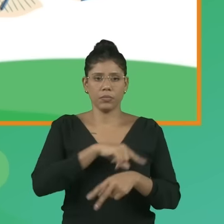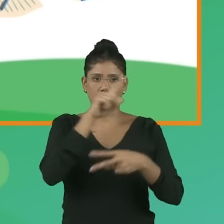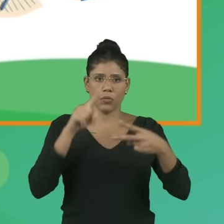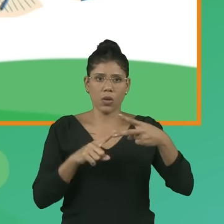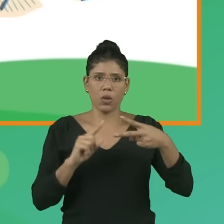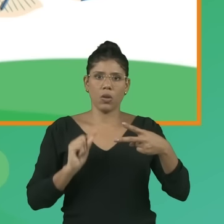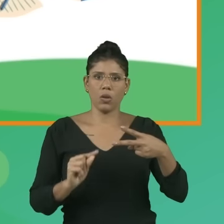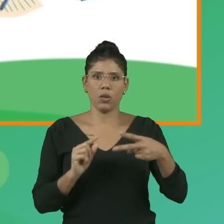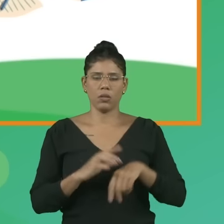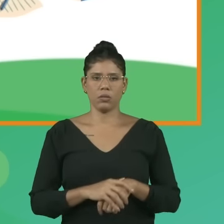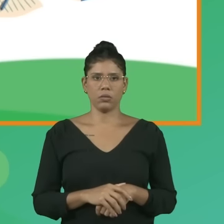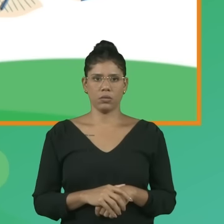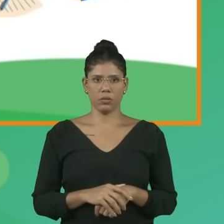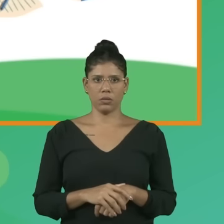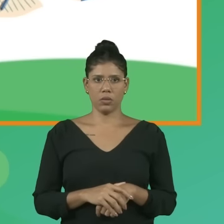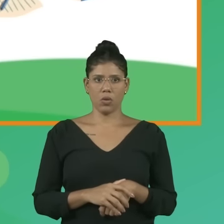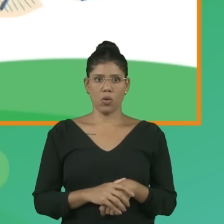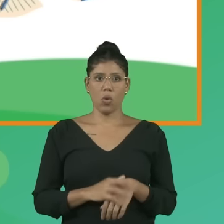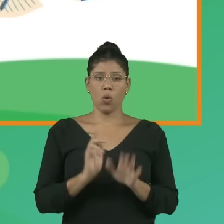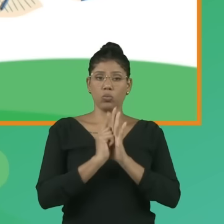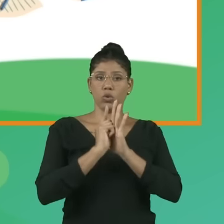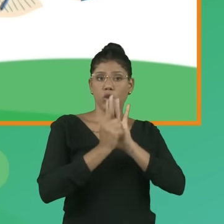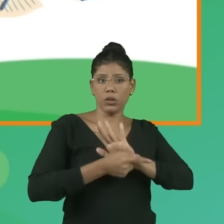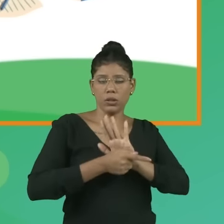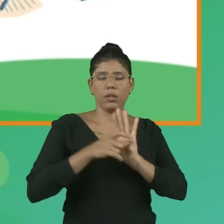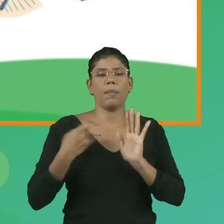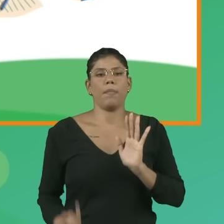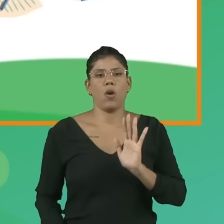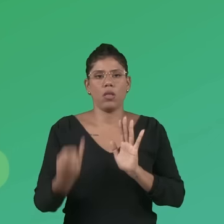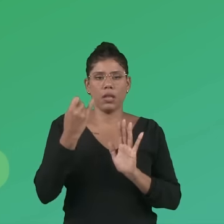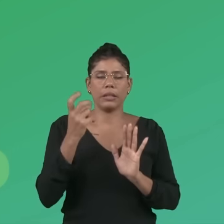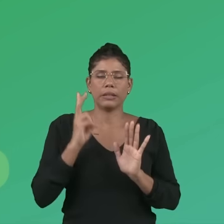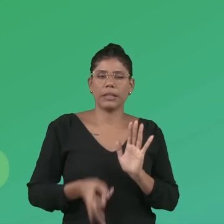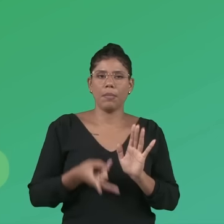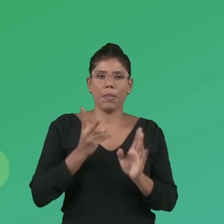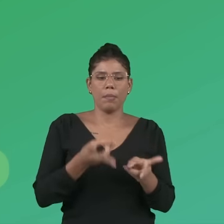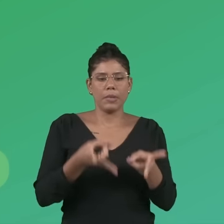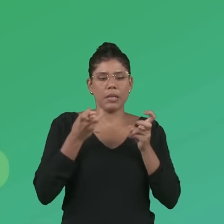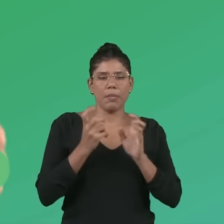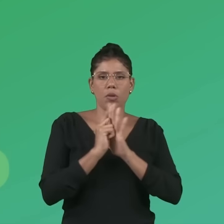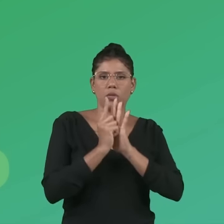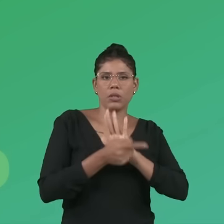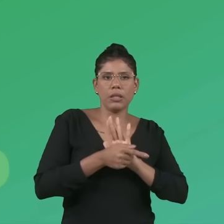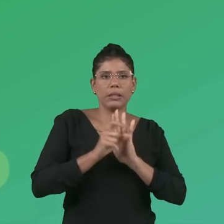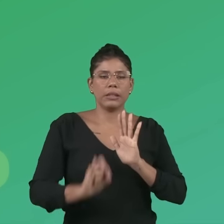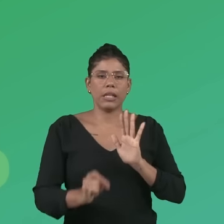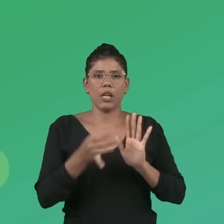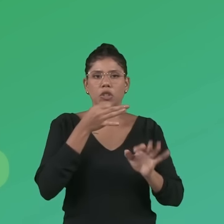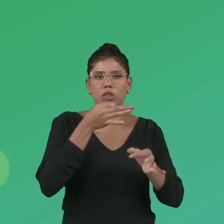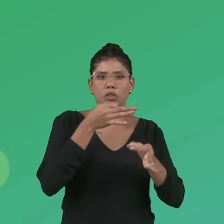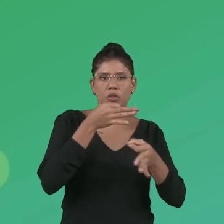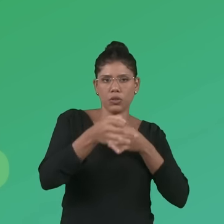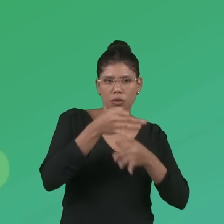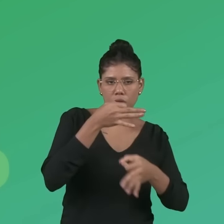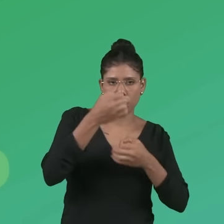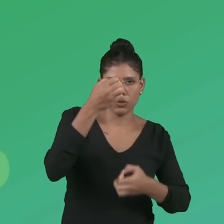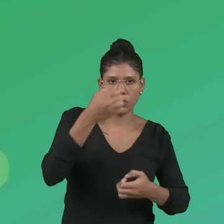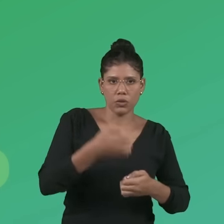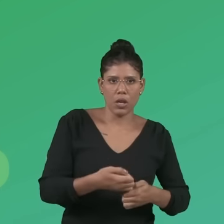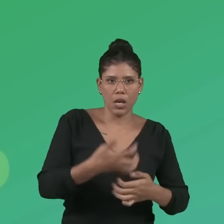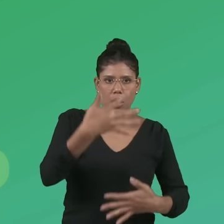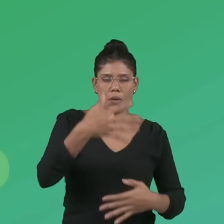identifique o gênero textual. sempre muito importante identificar o gênero, se é um texto argumentativo, dissertativo, se